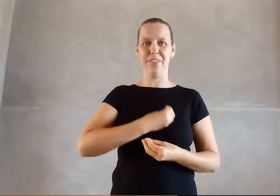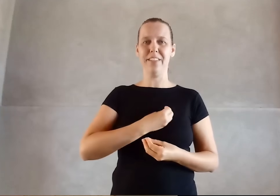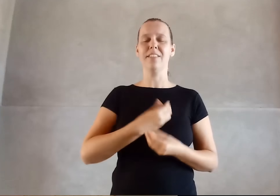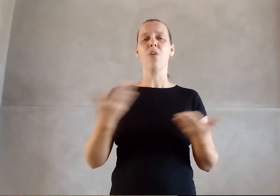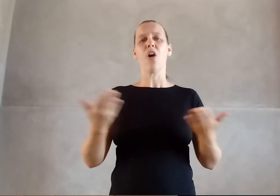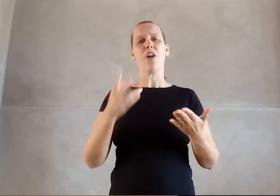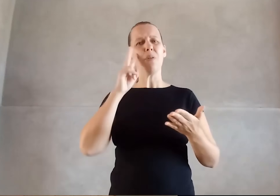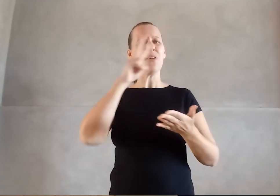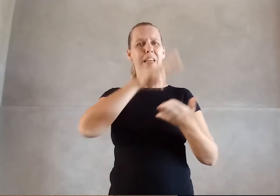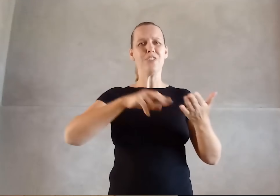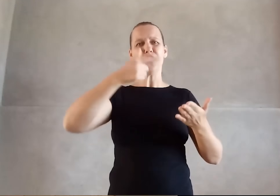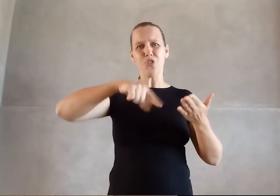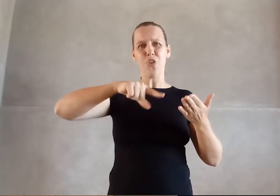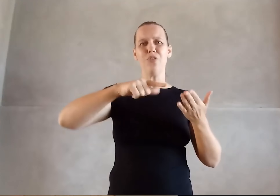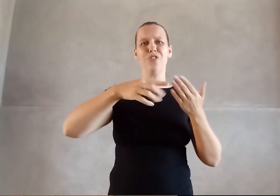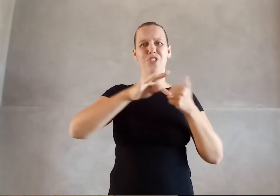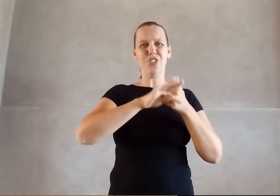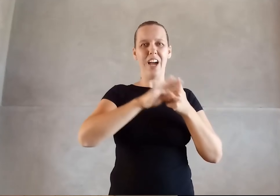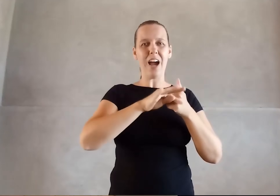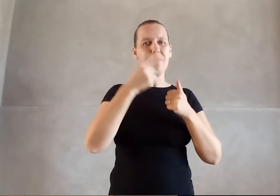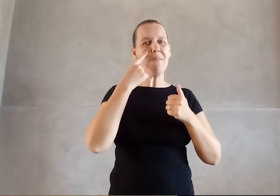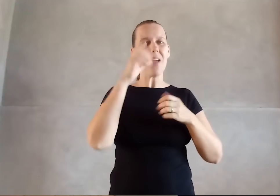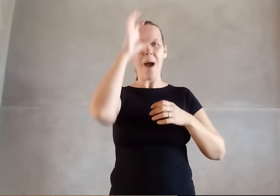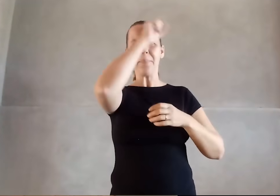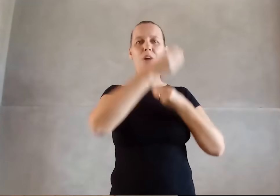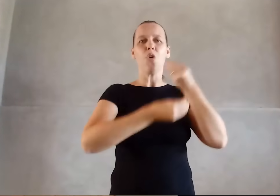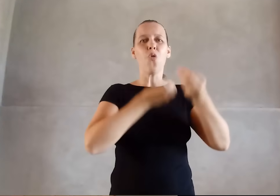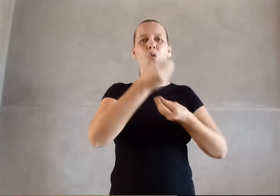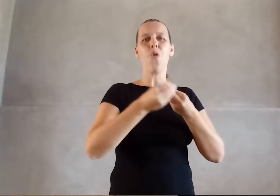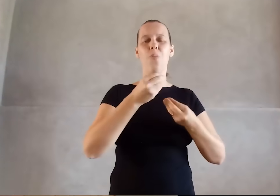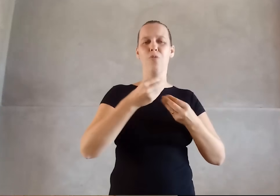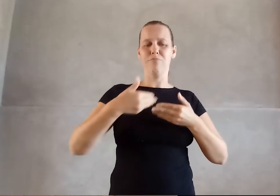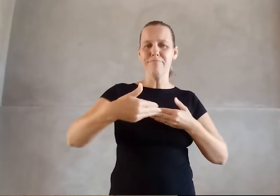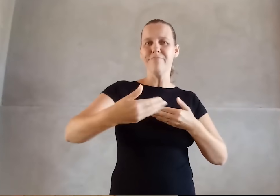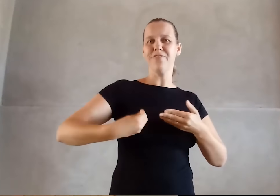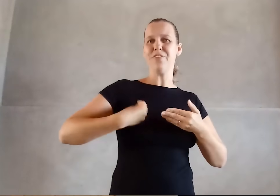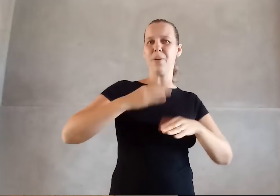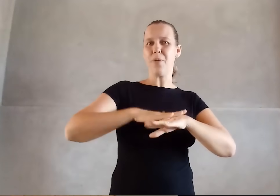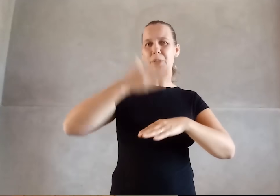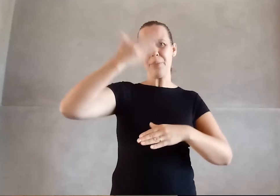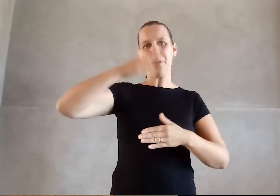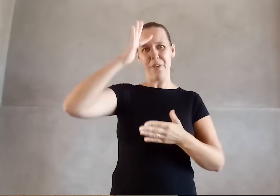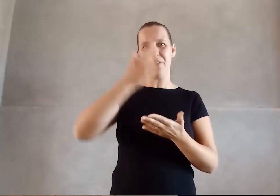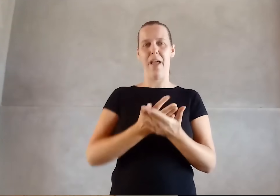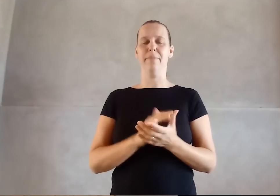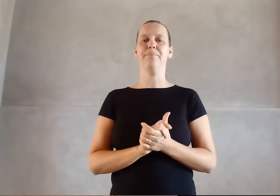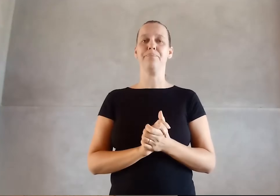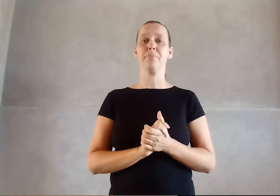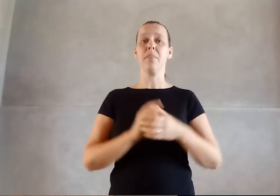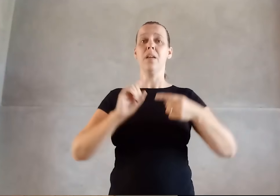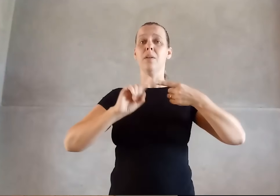das provações. Eu queria então hoje convidar você a olhar para Tiago de novo, para esse trecho aqui, porque ele nos ensina